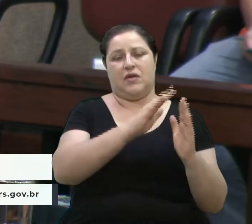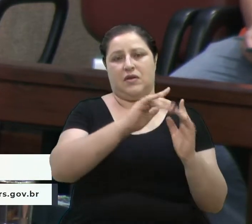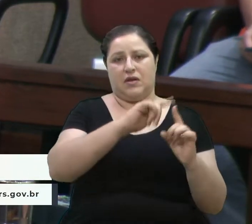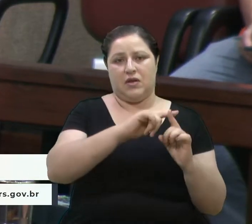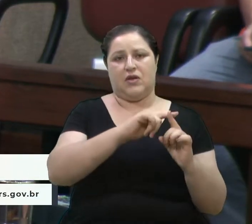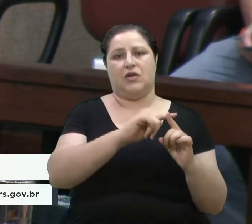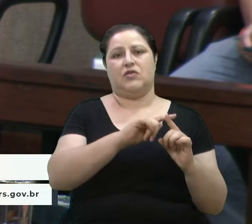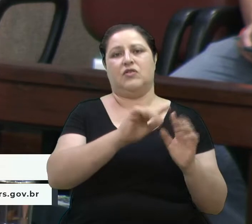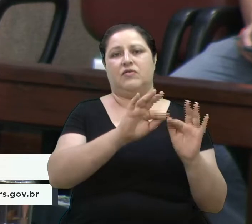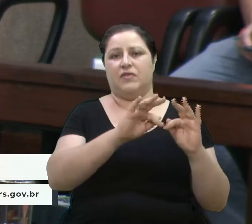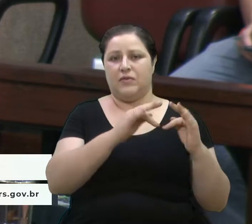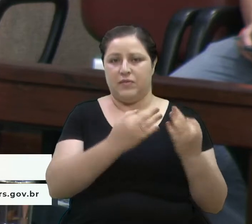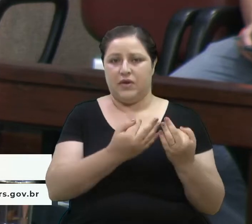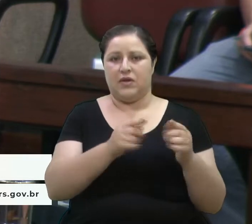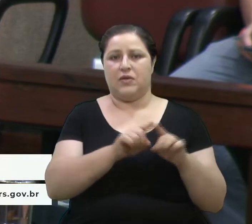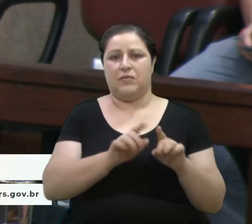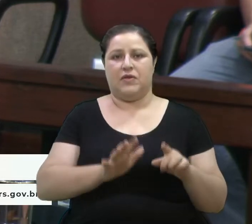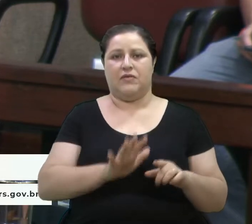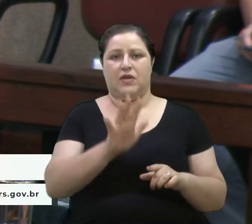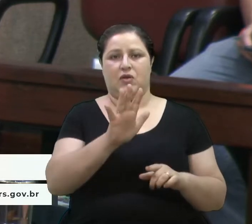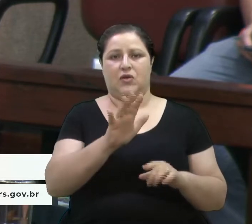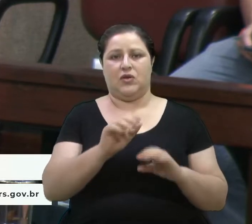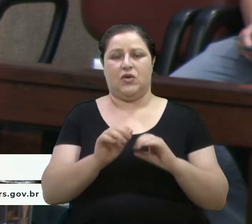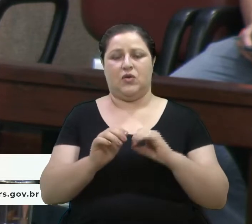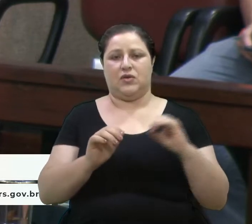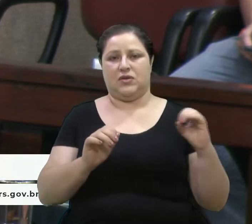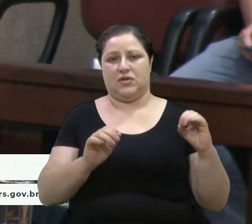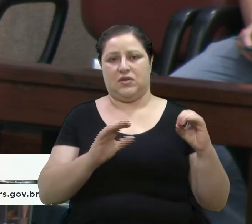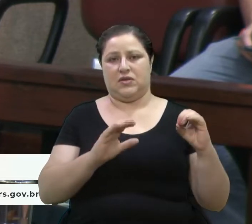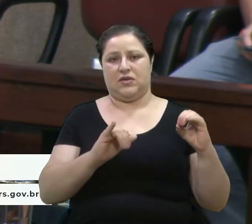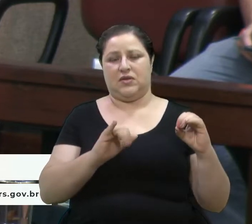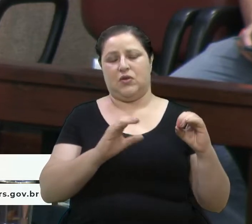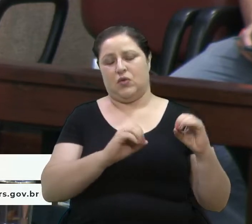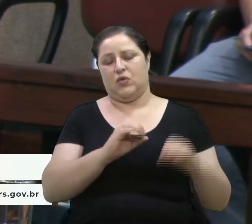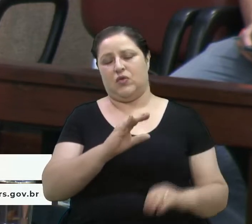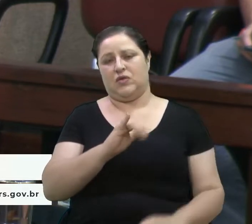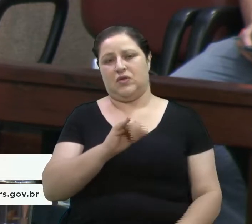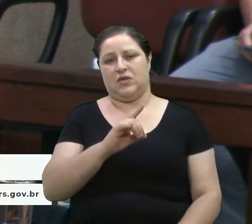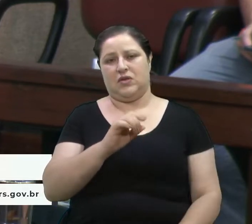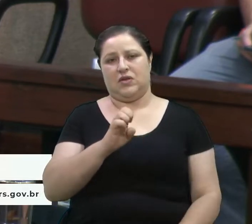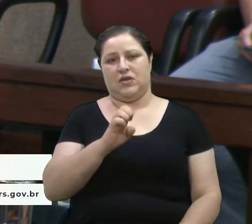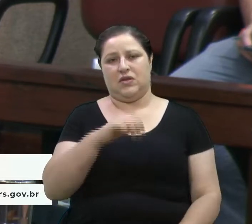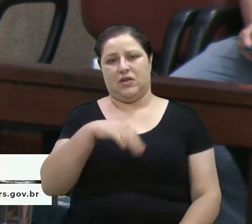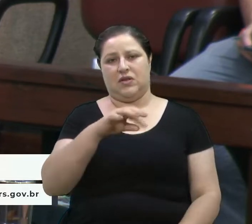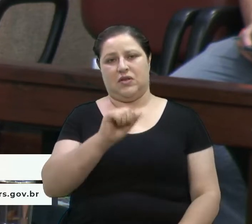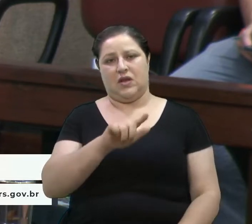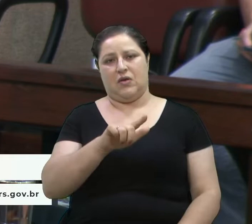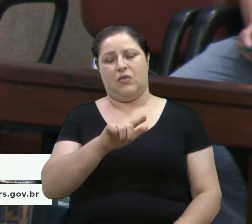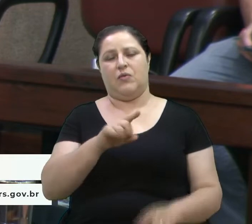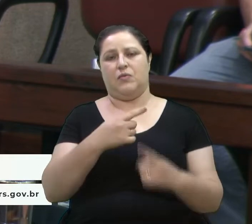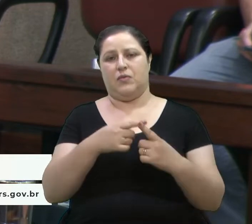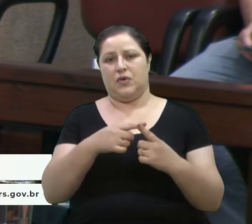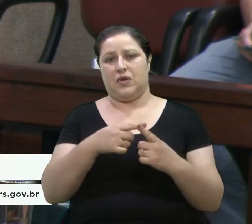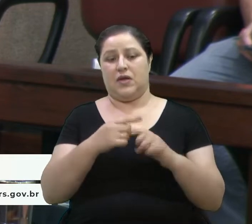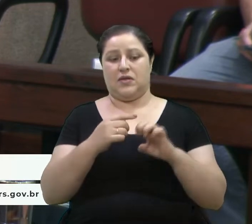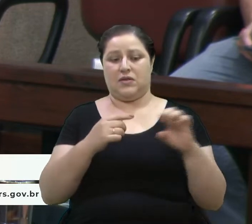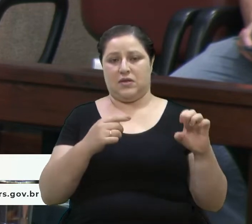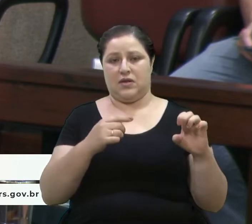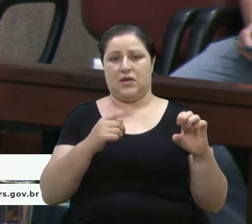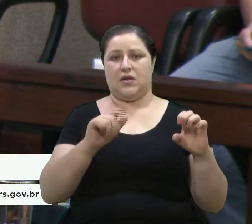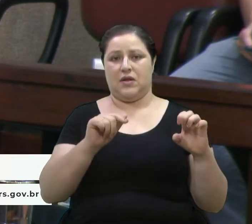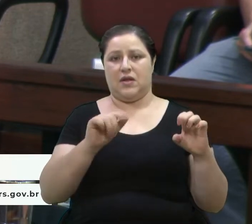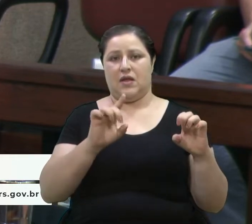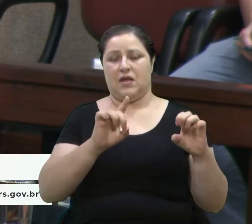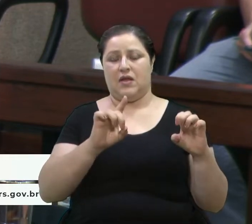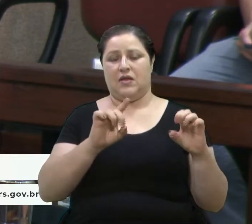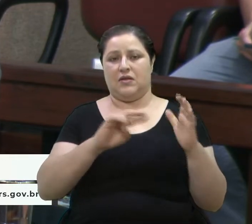valores ocidentais, porque, para a esquerda, Deus é o Estado. Deus é o Estado. Verdade. Isso está em todos os